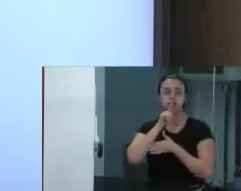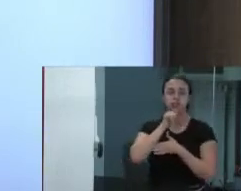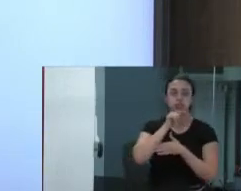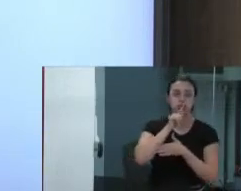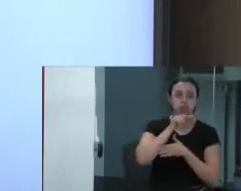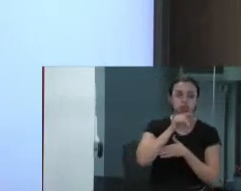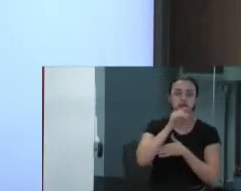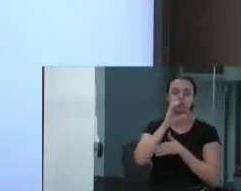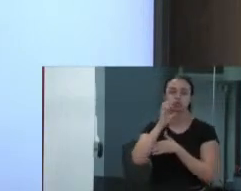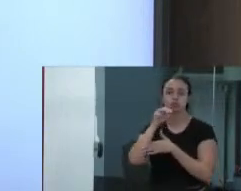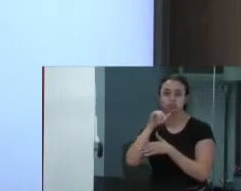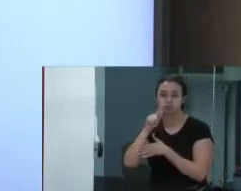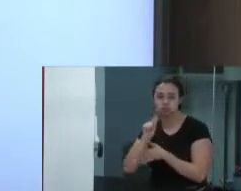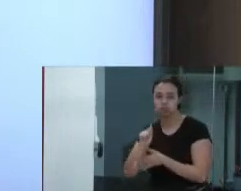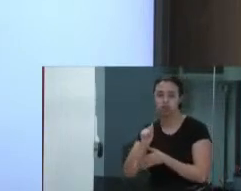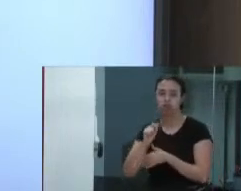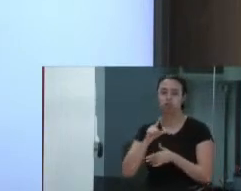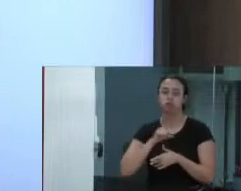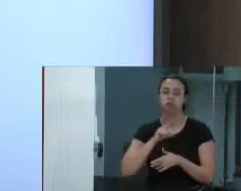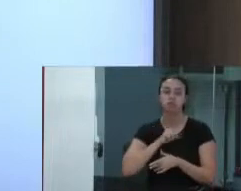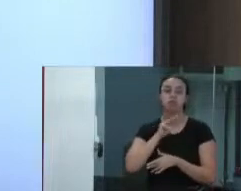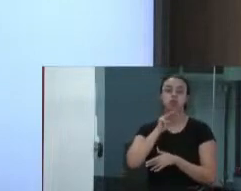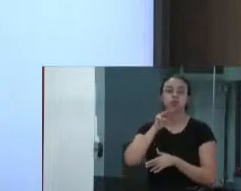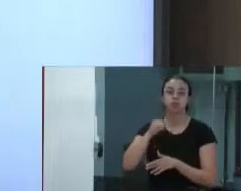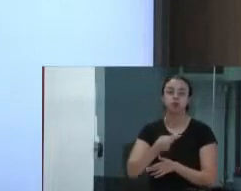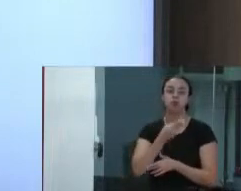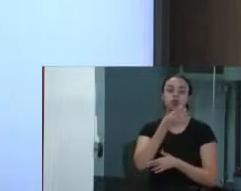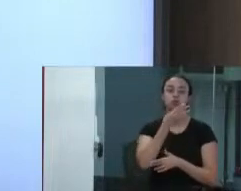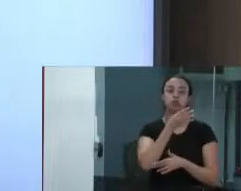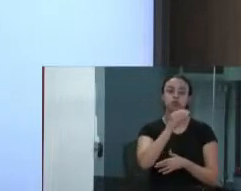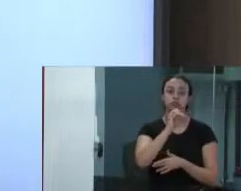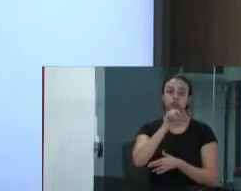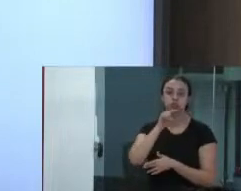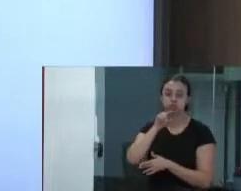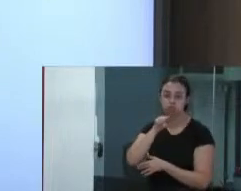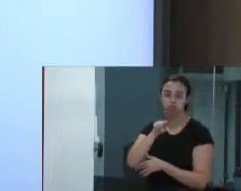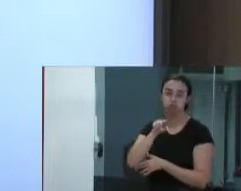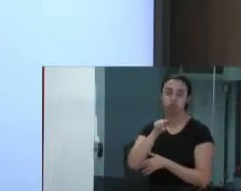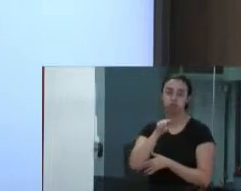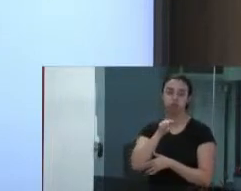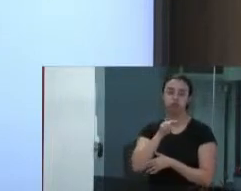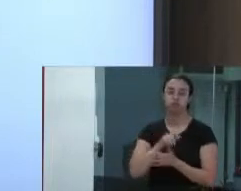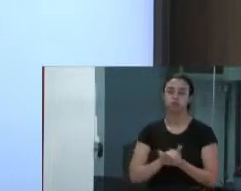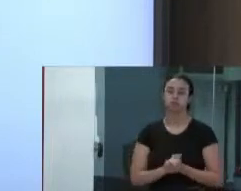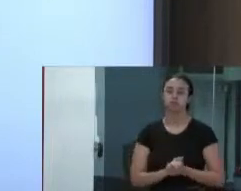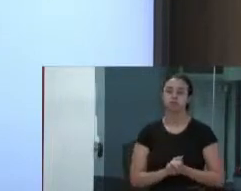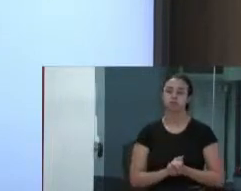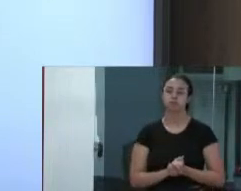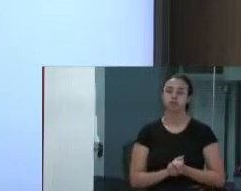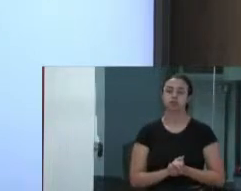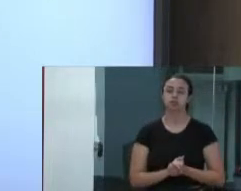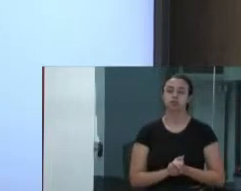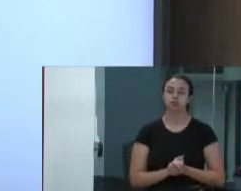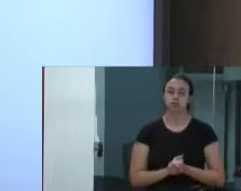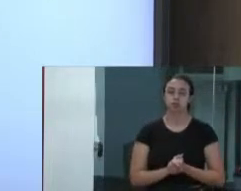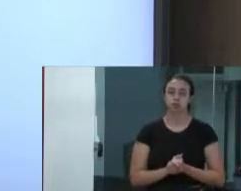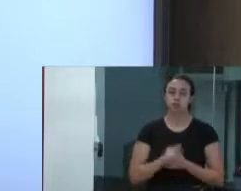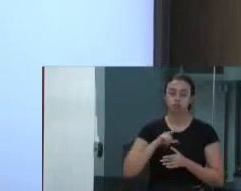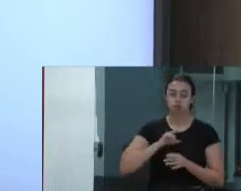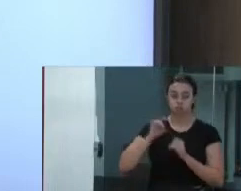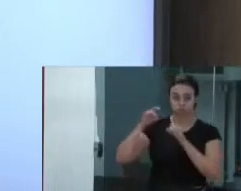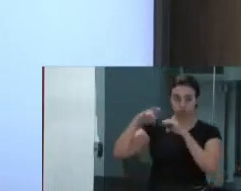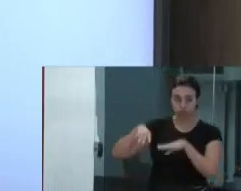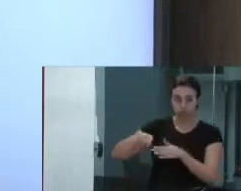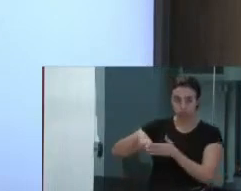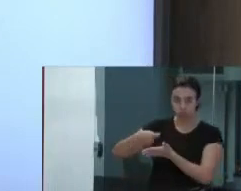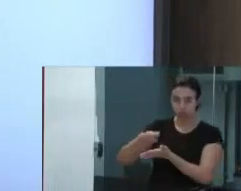veem aí, a gente teve 1.408.000 empenhados em 2022. Tivemos aí um resto a pagar de virada